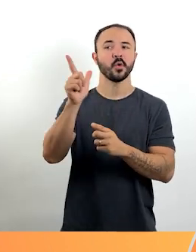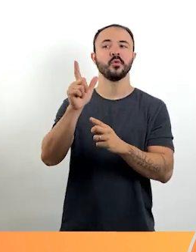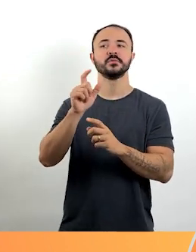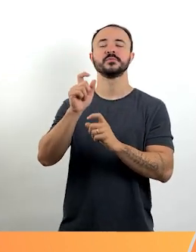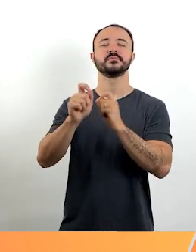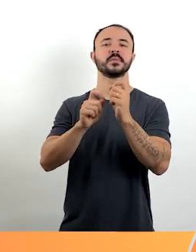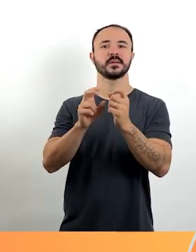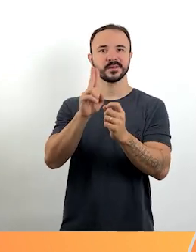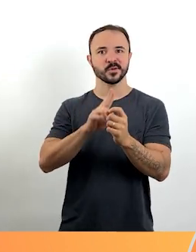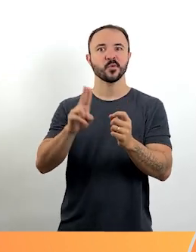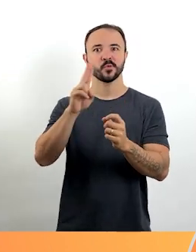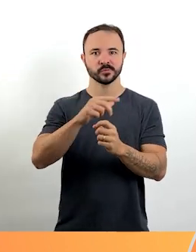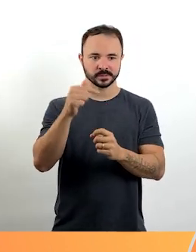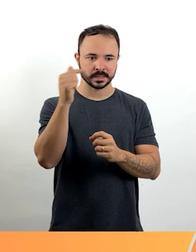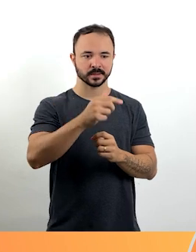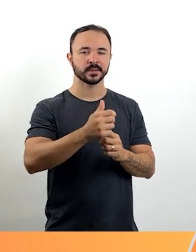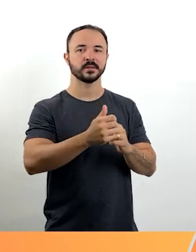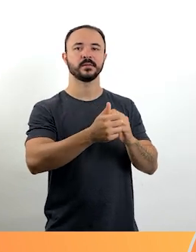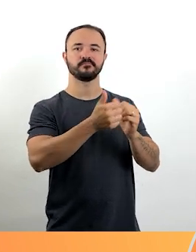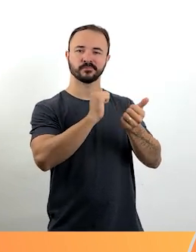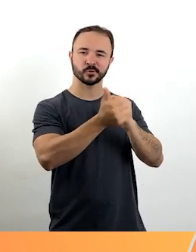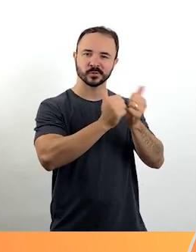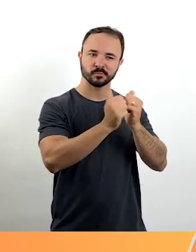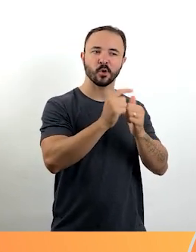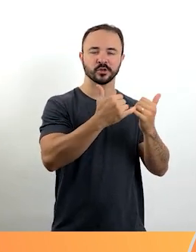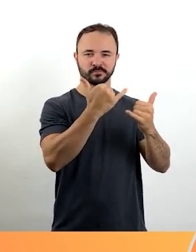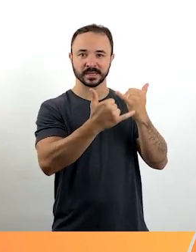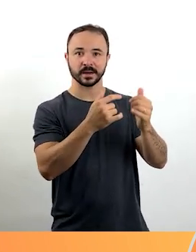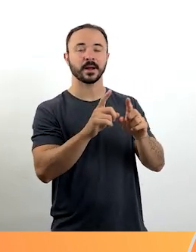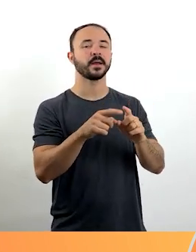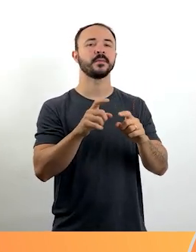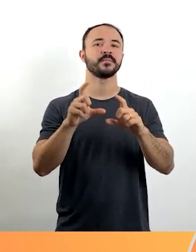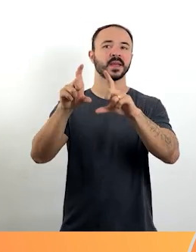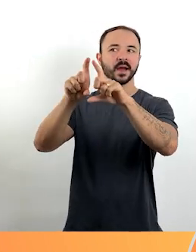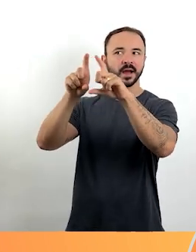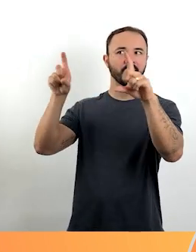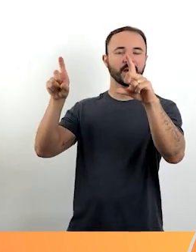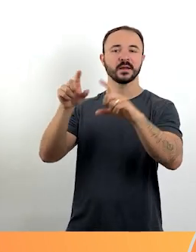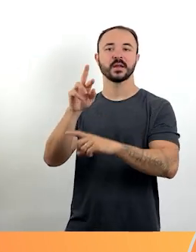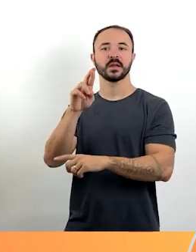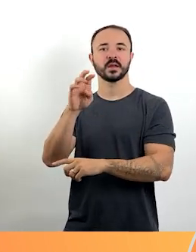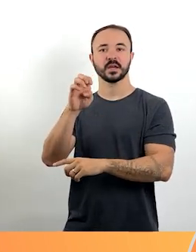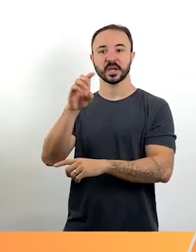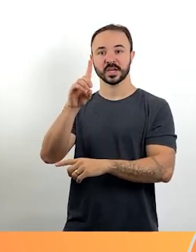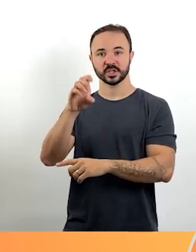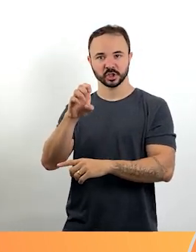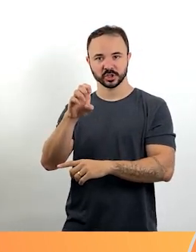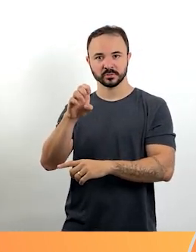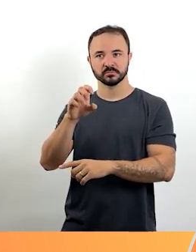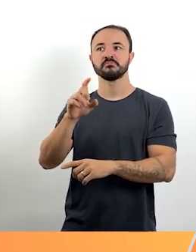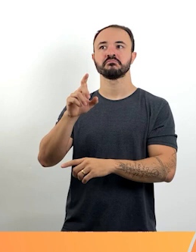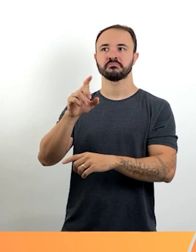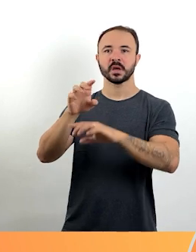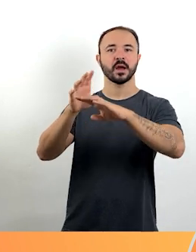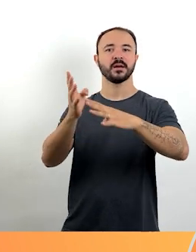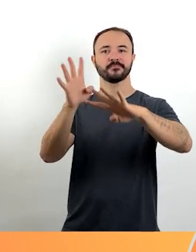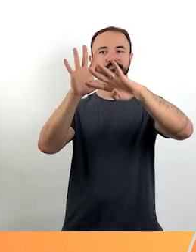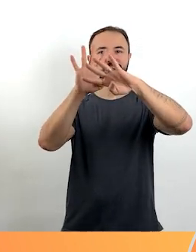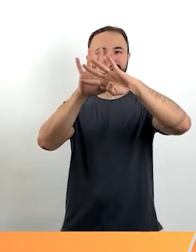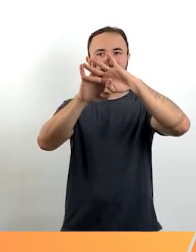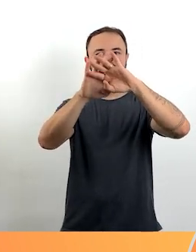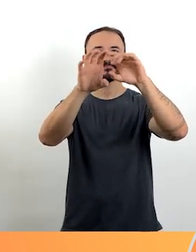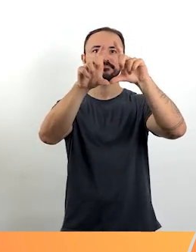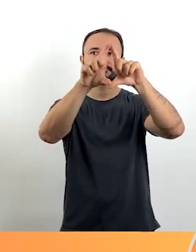que utiliza-se também dentro do jogo de badminton é a rede. A rede, ela também vai servir para